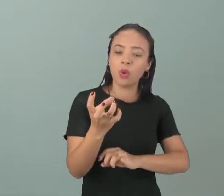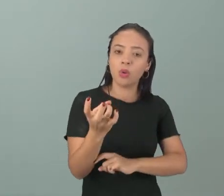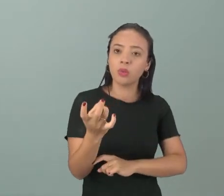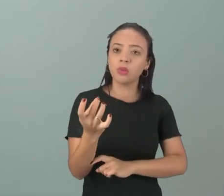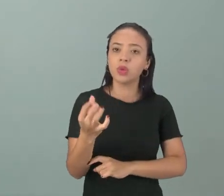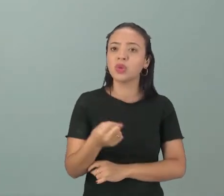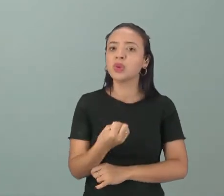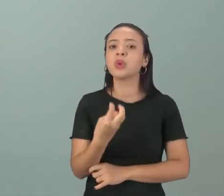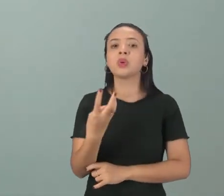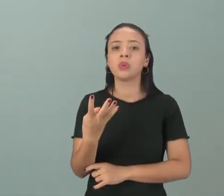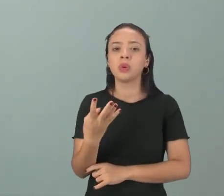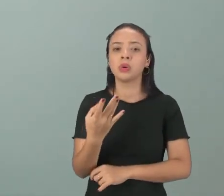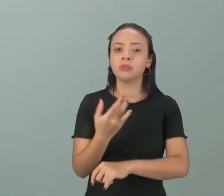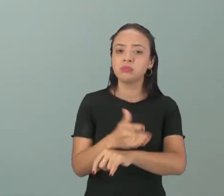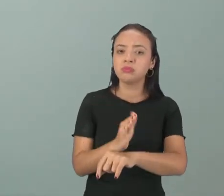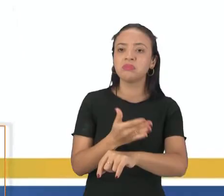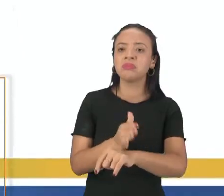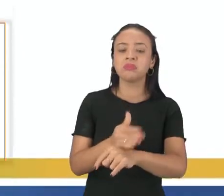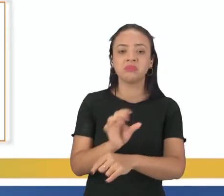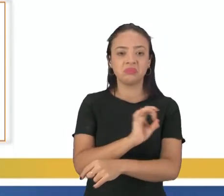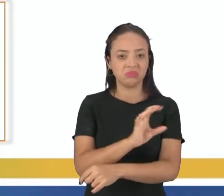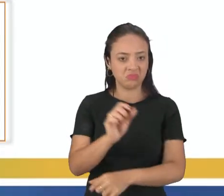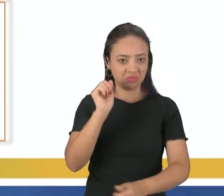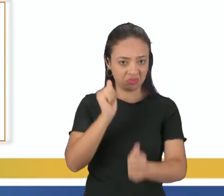contagem de quantos alunos praticam cada esporte.